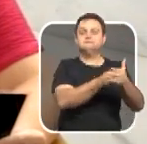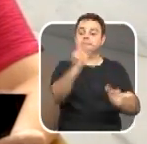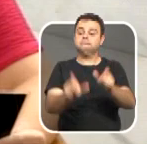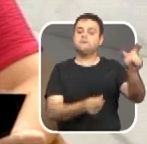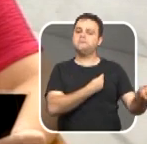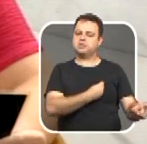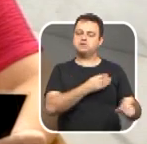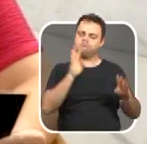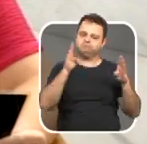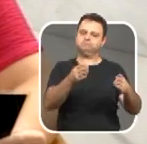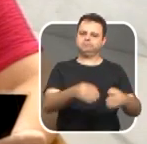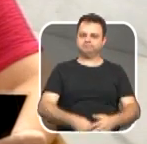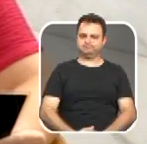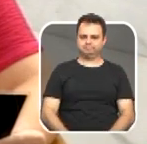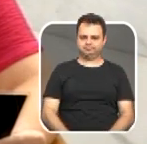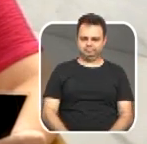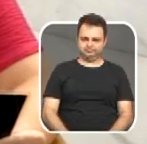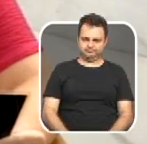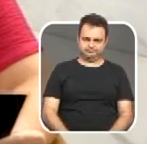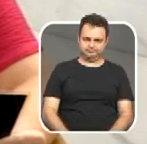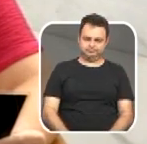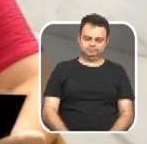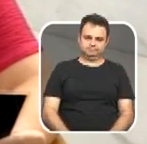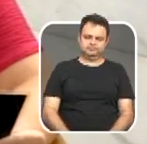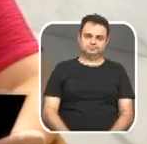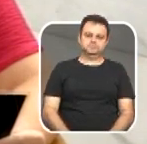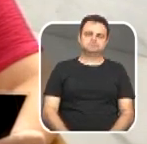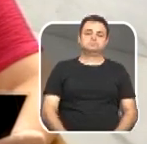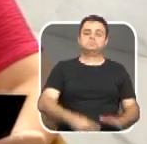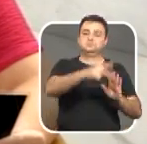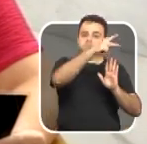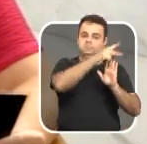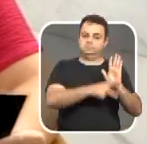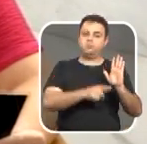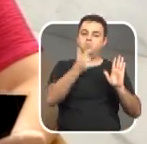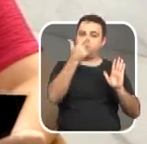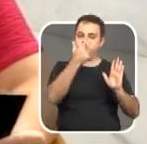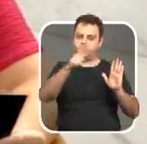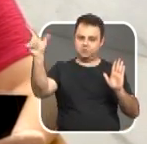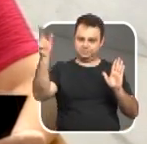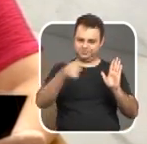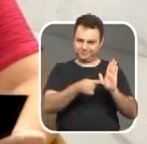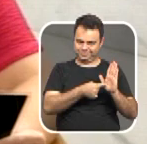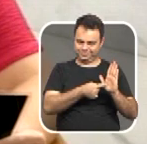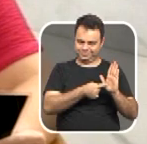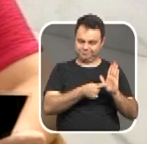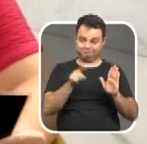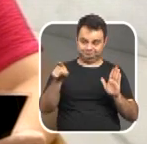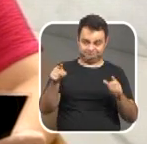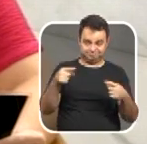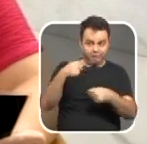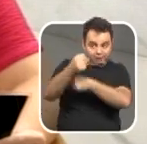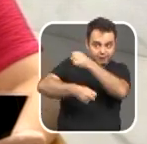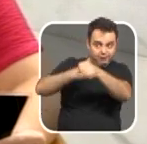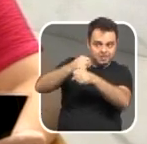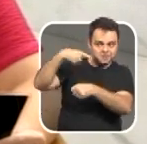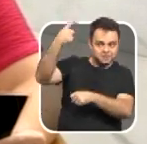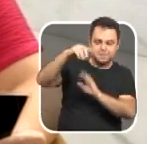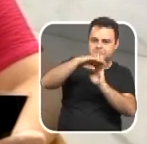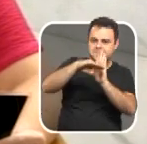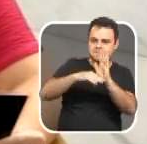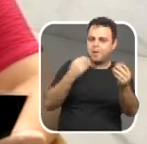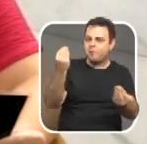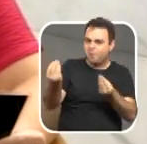toda a programação para o próximo ano, que acho que você tem várias bandeiras, mas talvez essa seja a maior, que é a questão